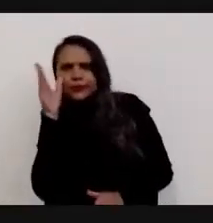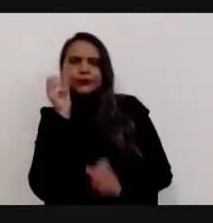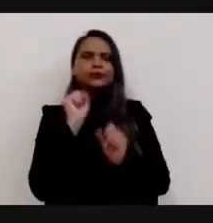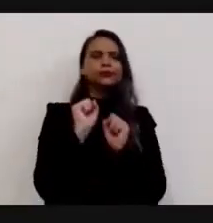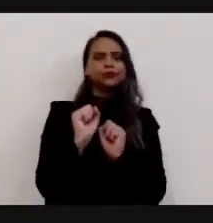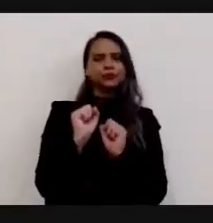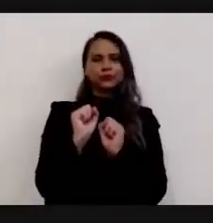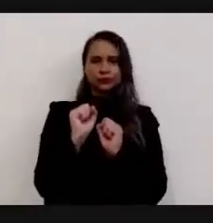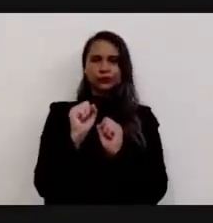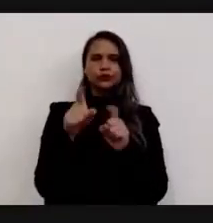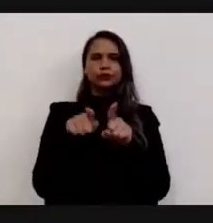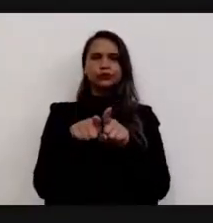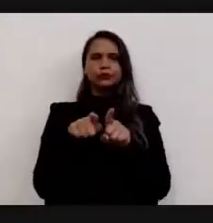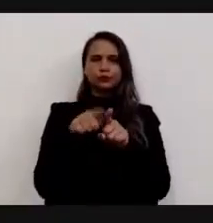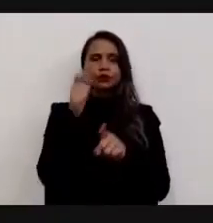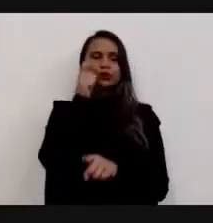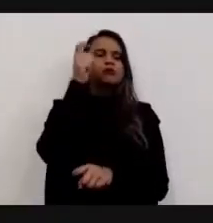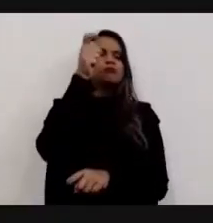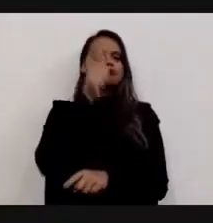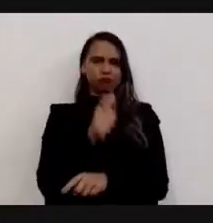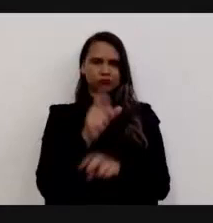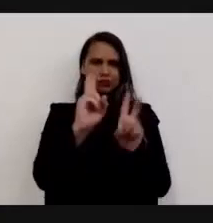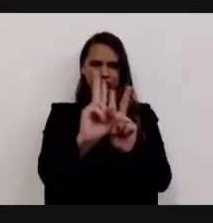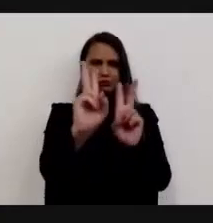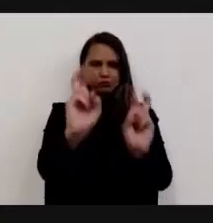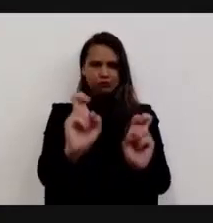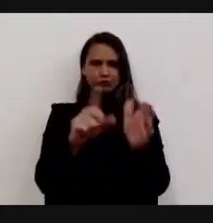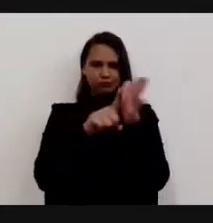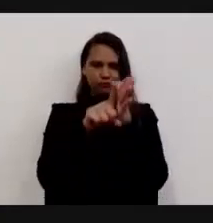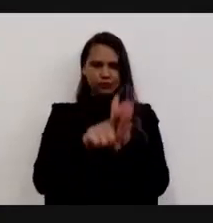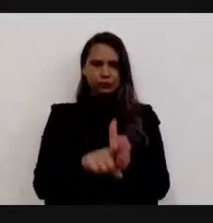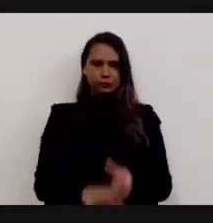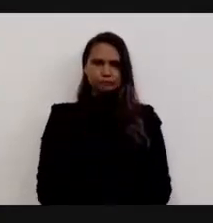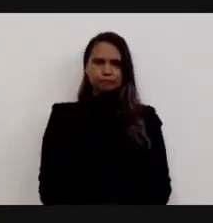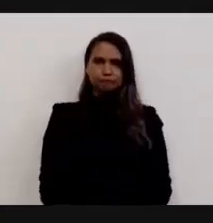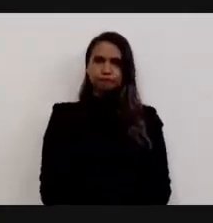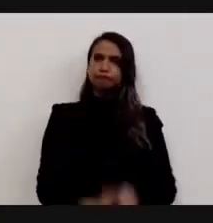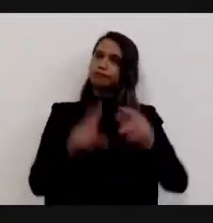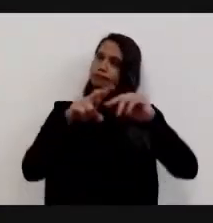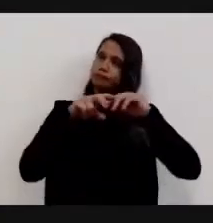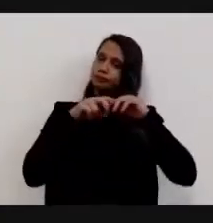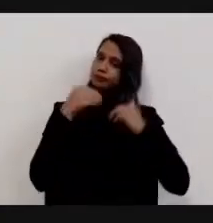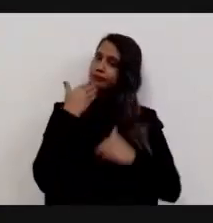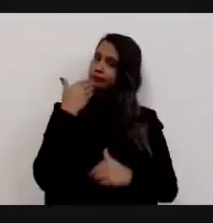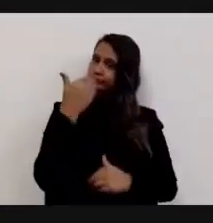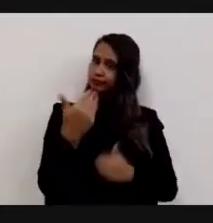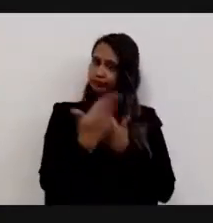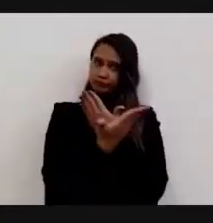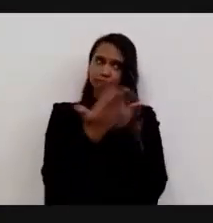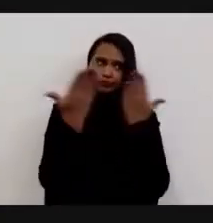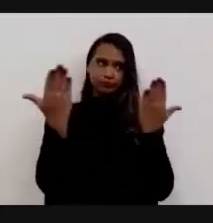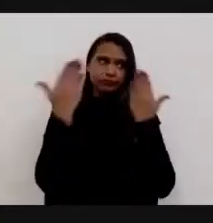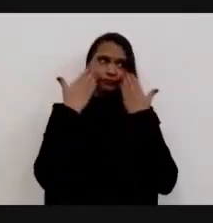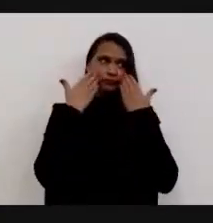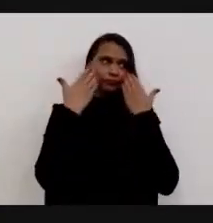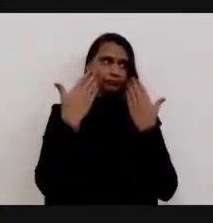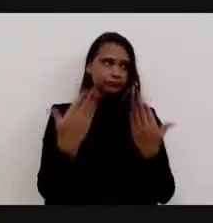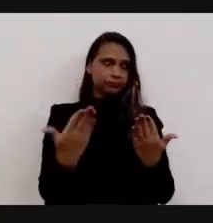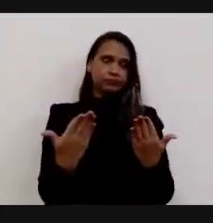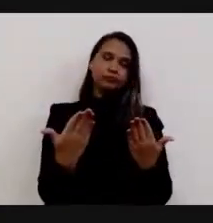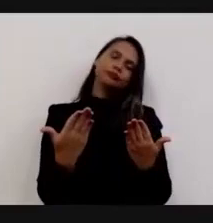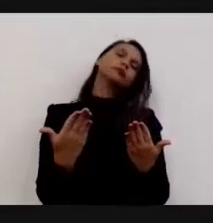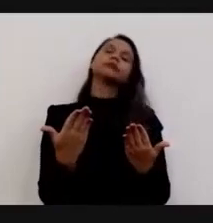possam se interessar pela pesquisa e pelo tema. Então, a gente pede aí para os expositores